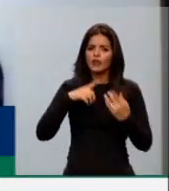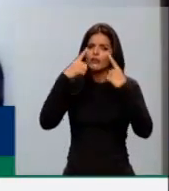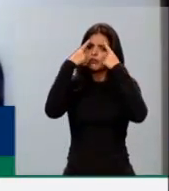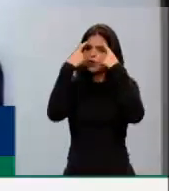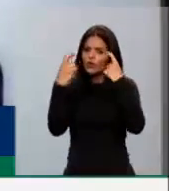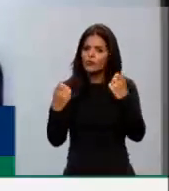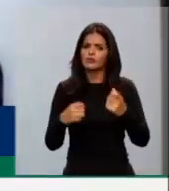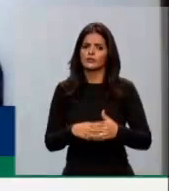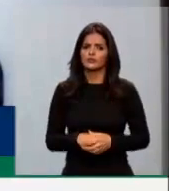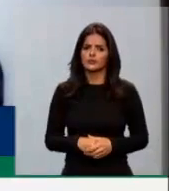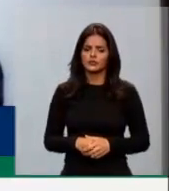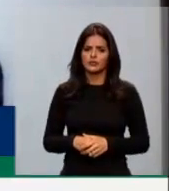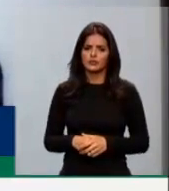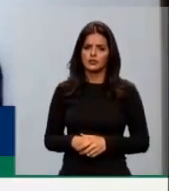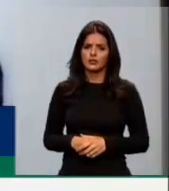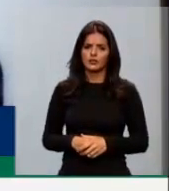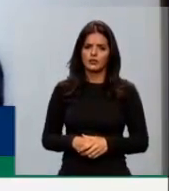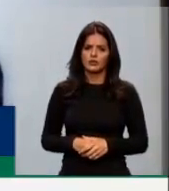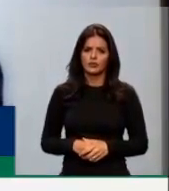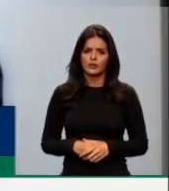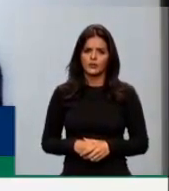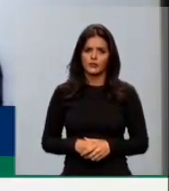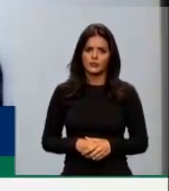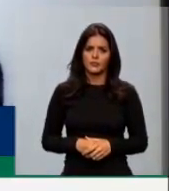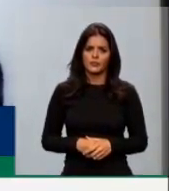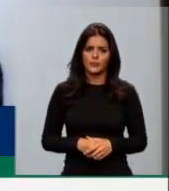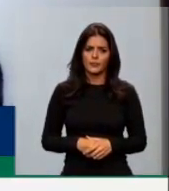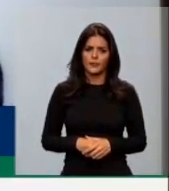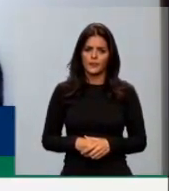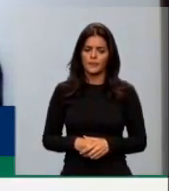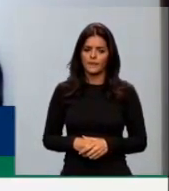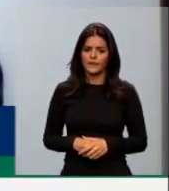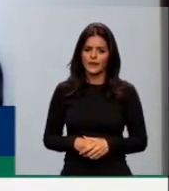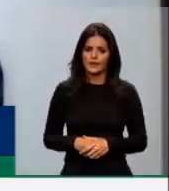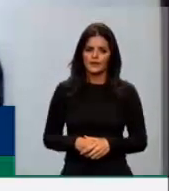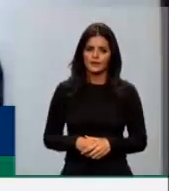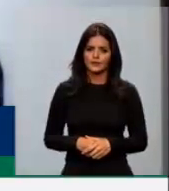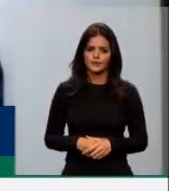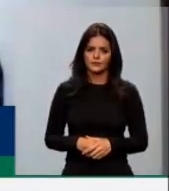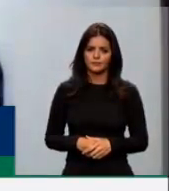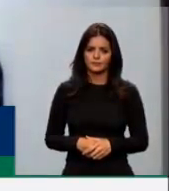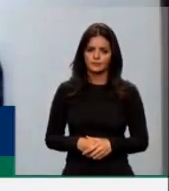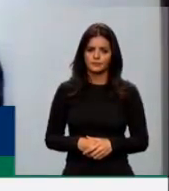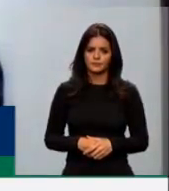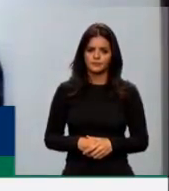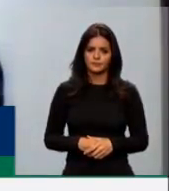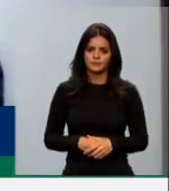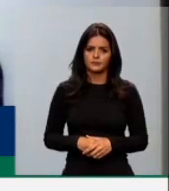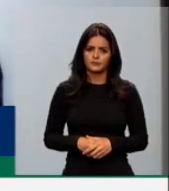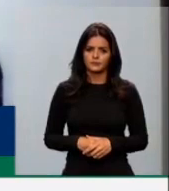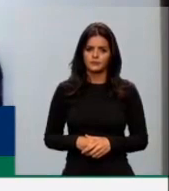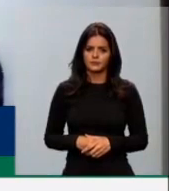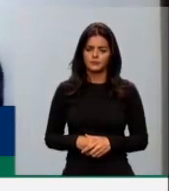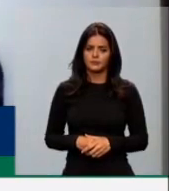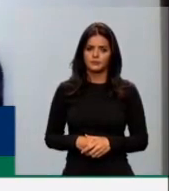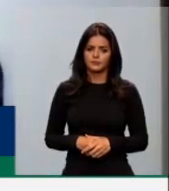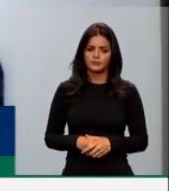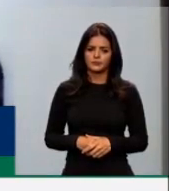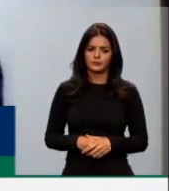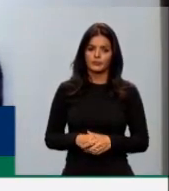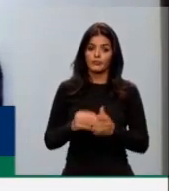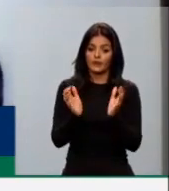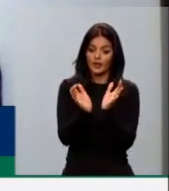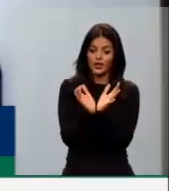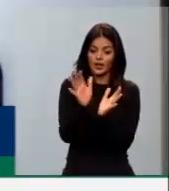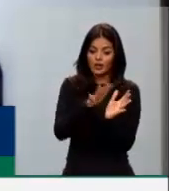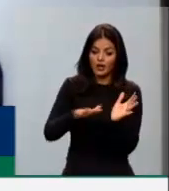violência. E a gente fala, inclusive, de questões que estão relativas à mortalidade da juventude negra, que é